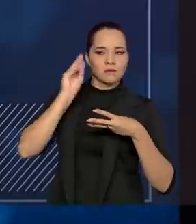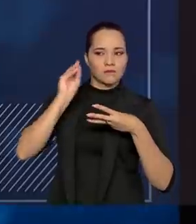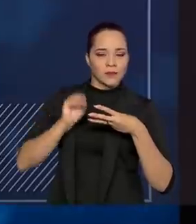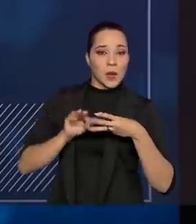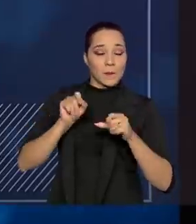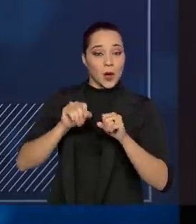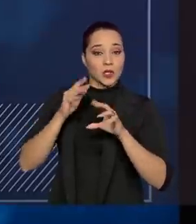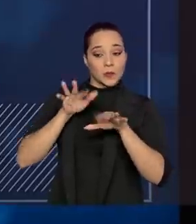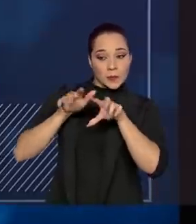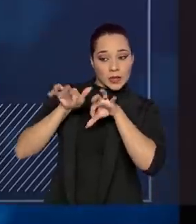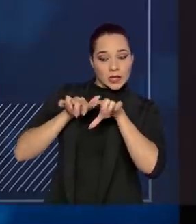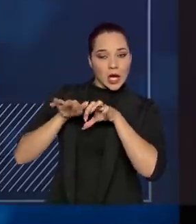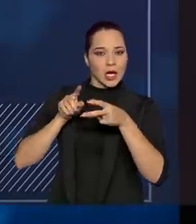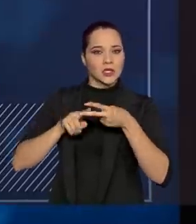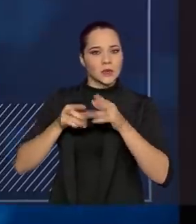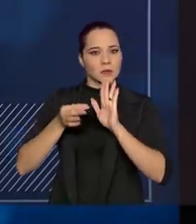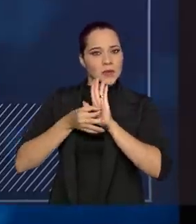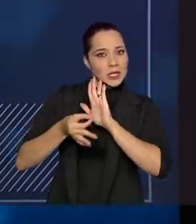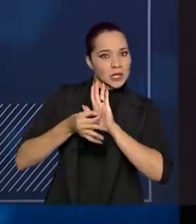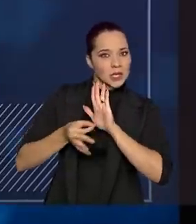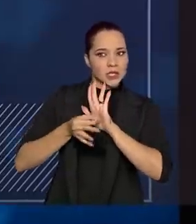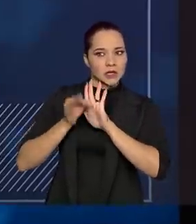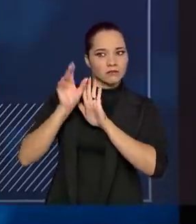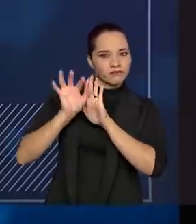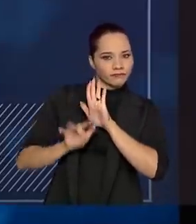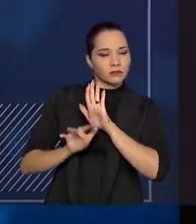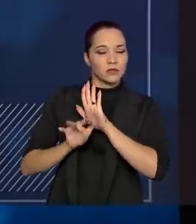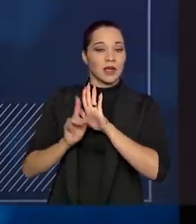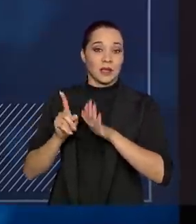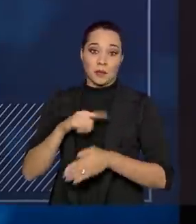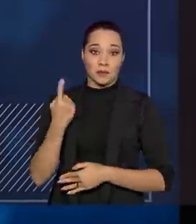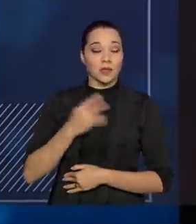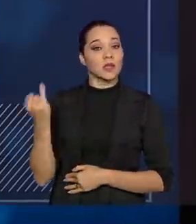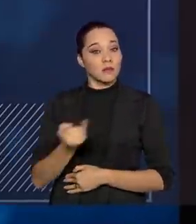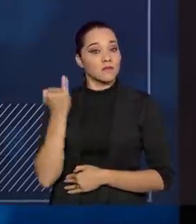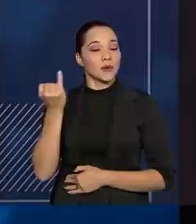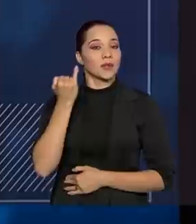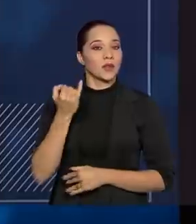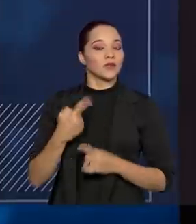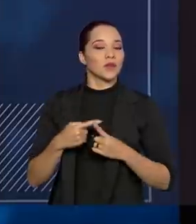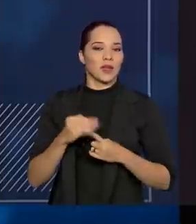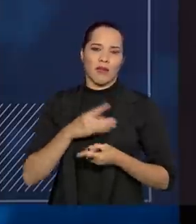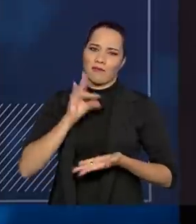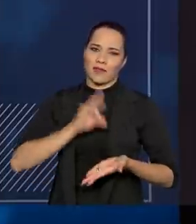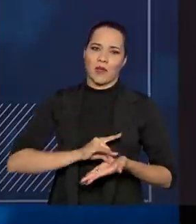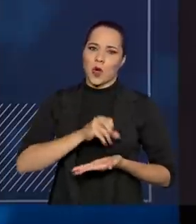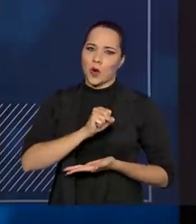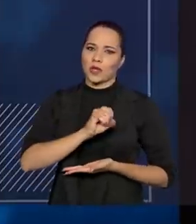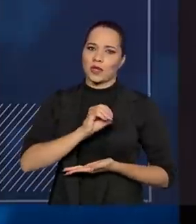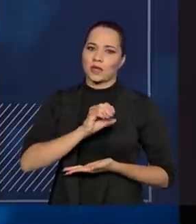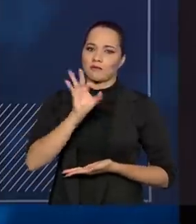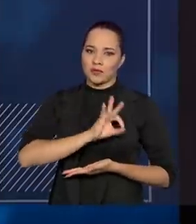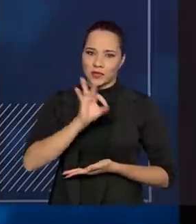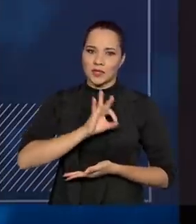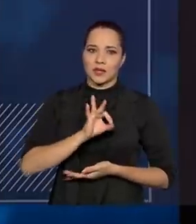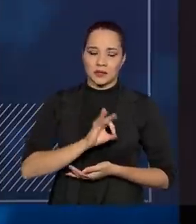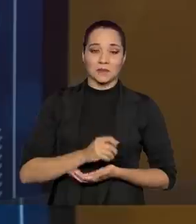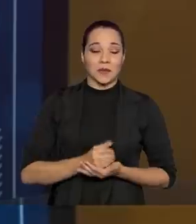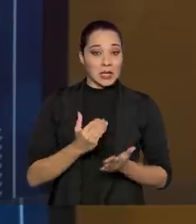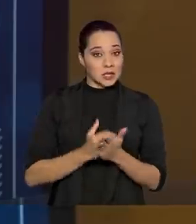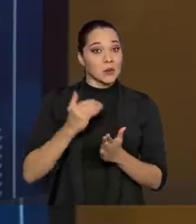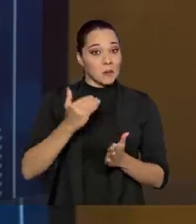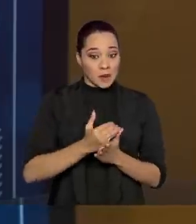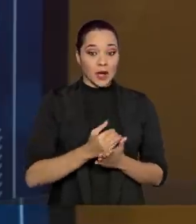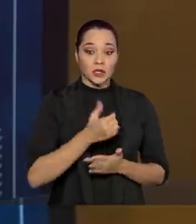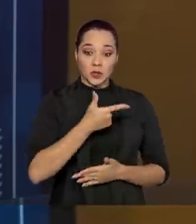uma mensagem, uma crítica. Então, para nós isso é muito importante, por quê? Primeiro, porque é efetivo, 80%. São mais de 2 milhões